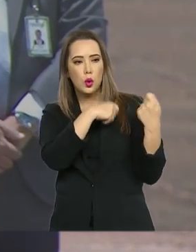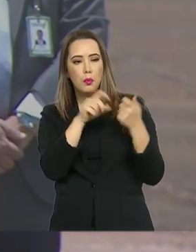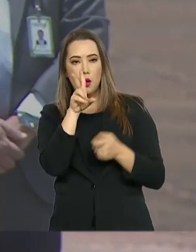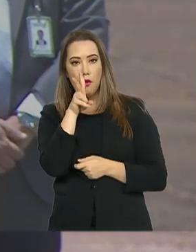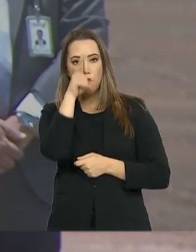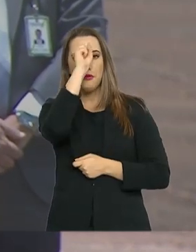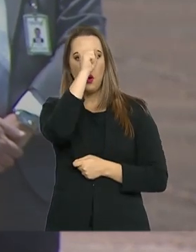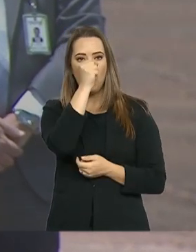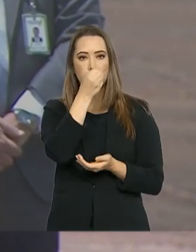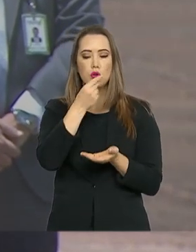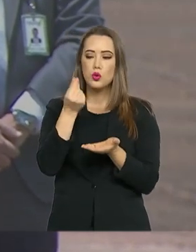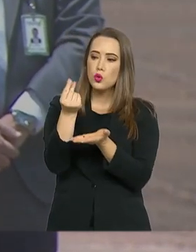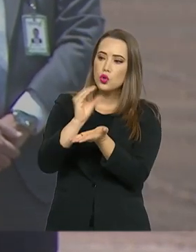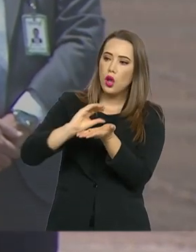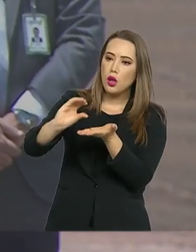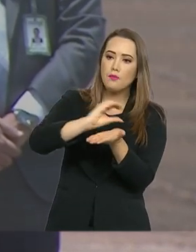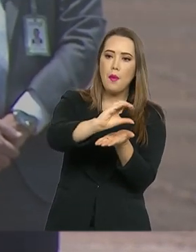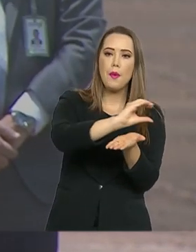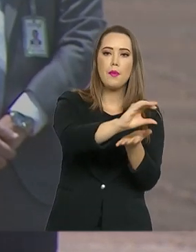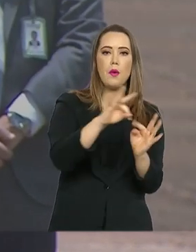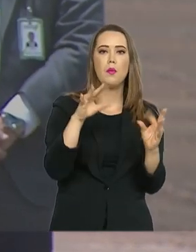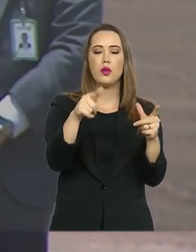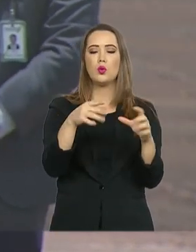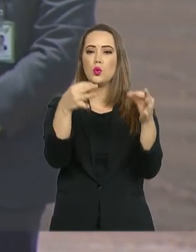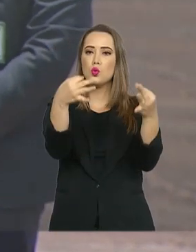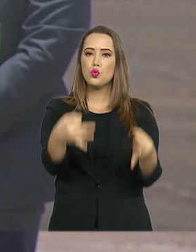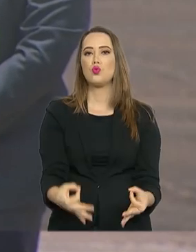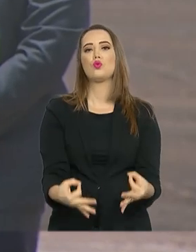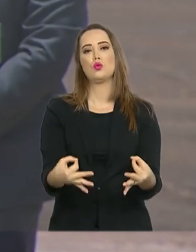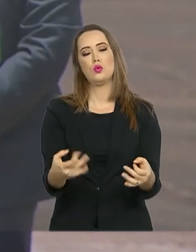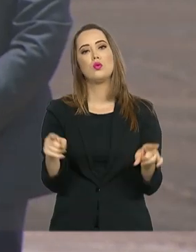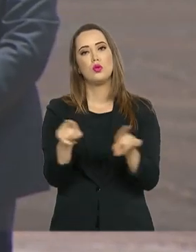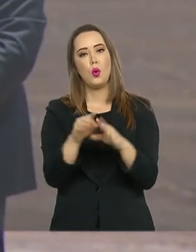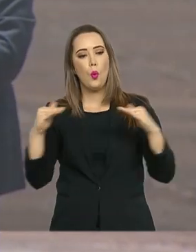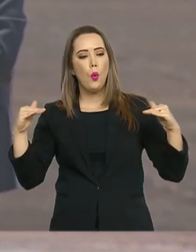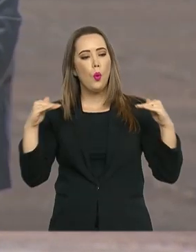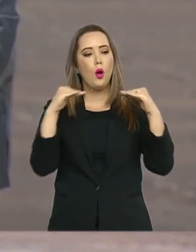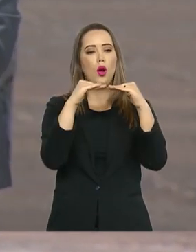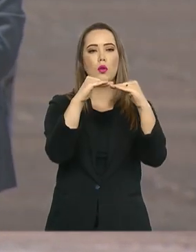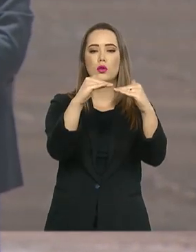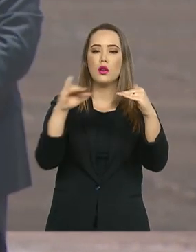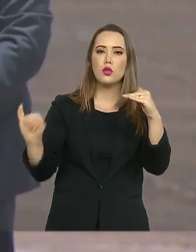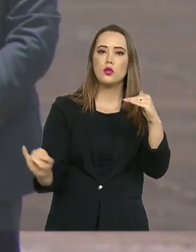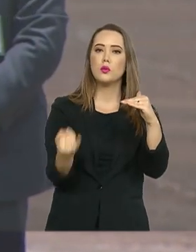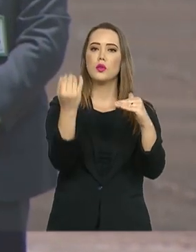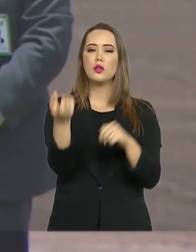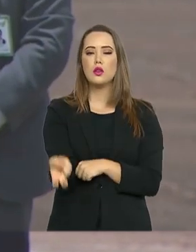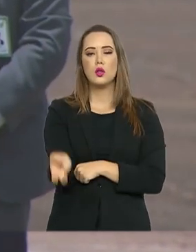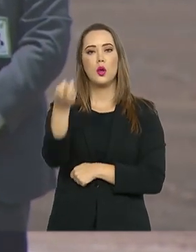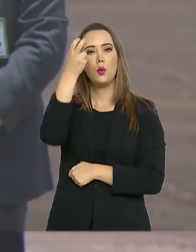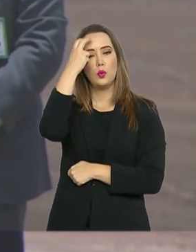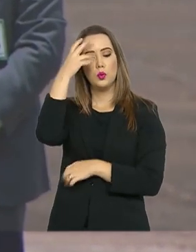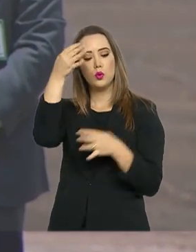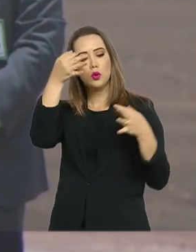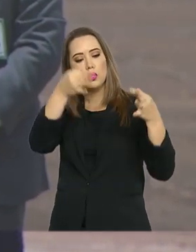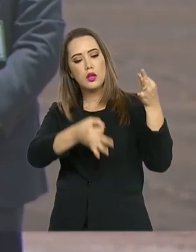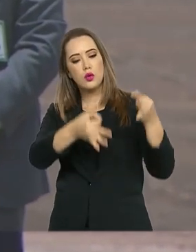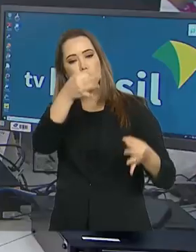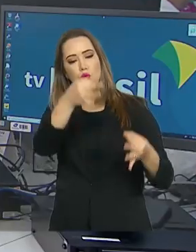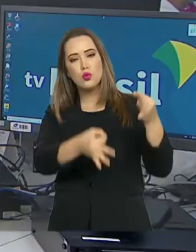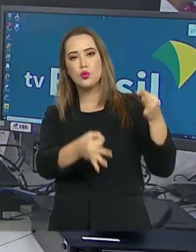da distribuição justa de renda da igualdade de oportunidade da cultura e da justiça